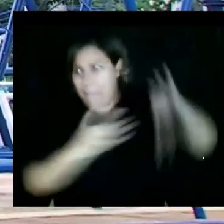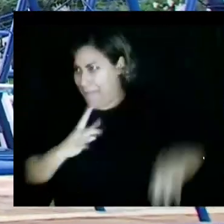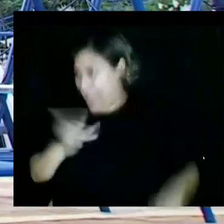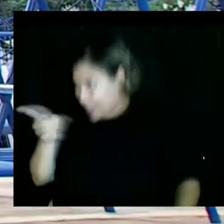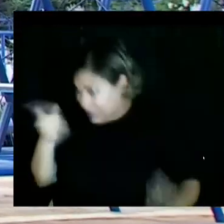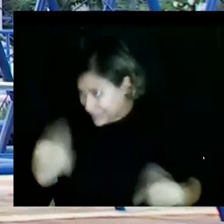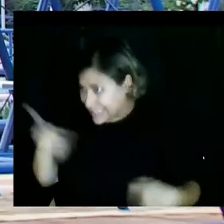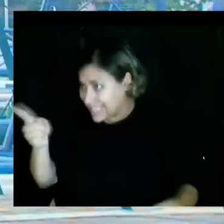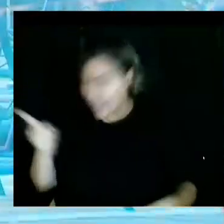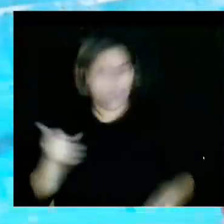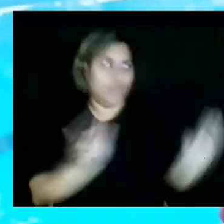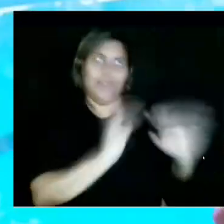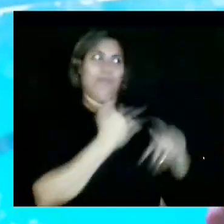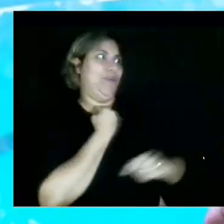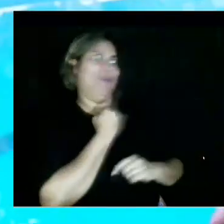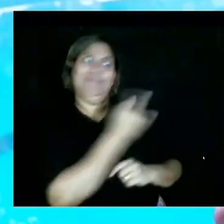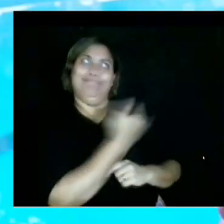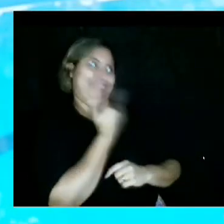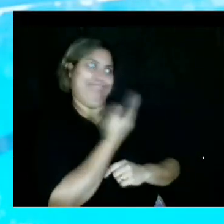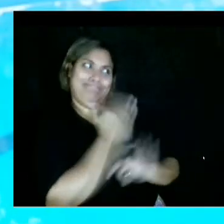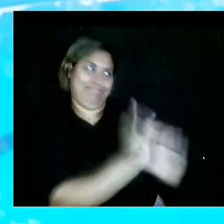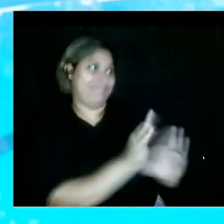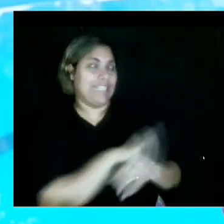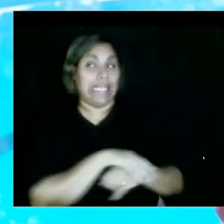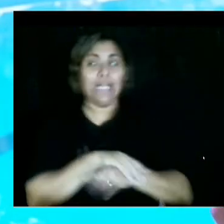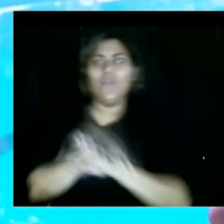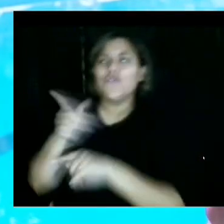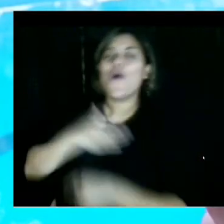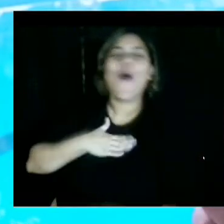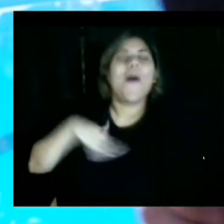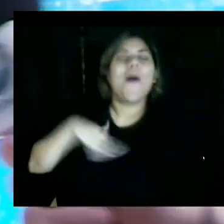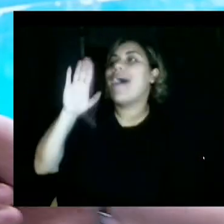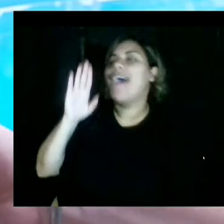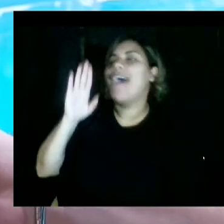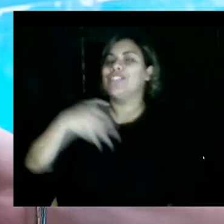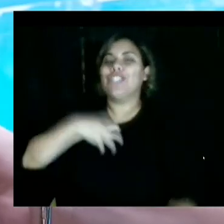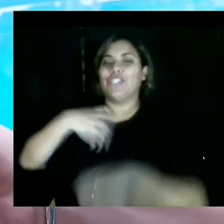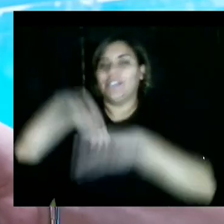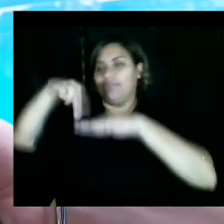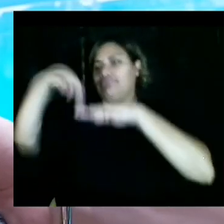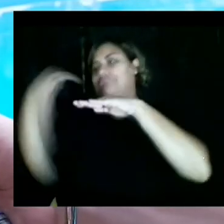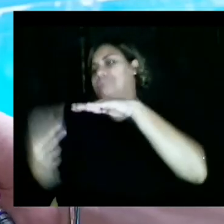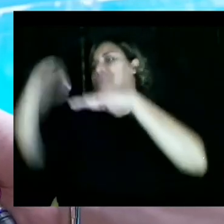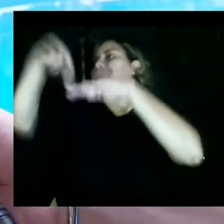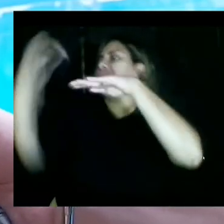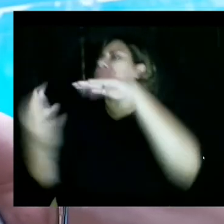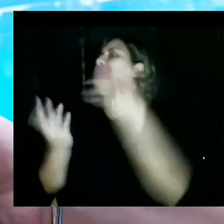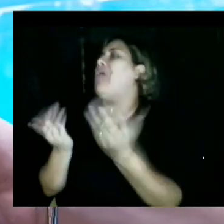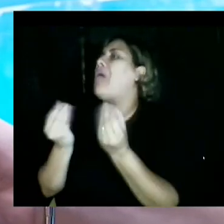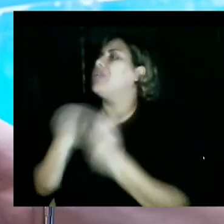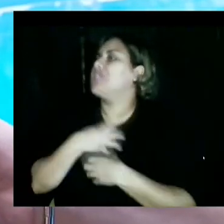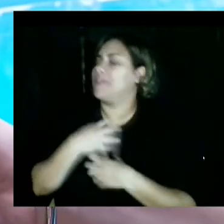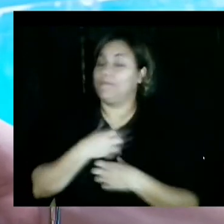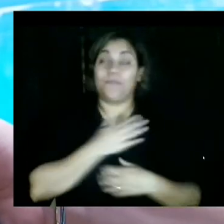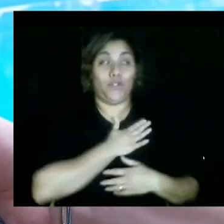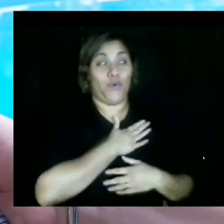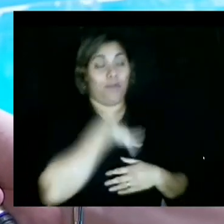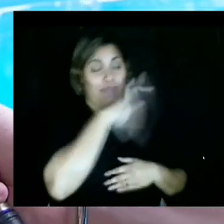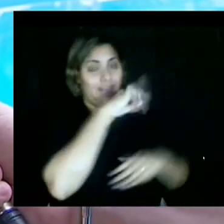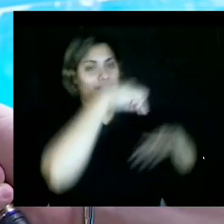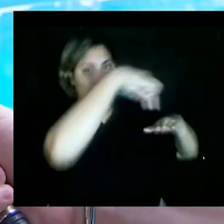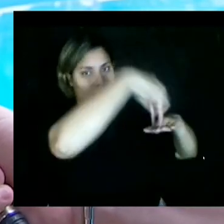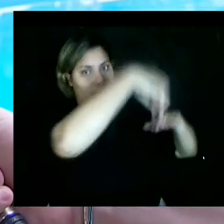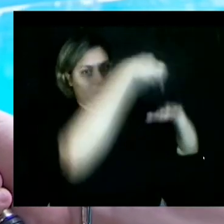não vai rolar. E o que você mais gosta? Qual o equipamento que você mais gosta de saltar? Ah, eu gosto bastante de saltar 1 metro e